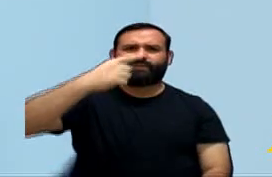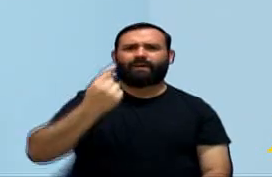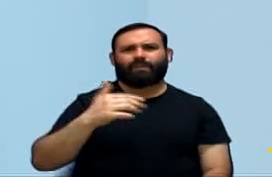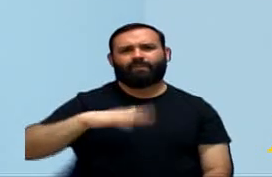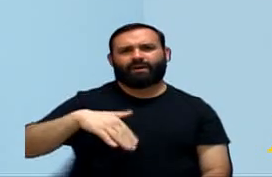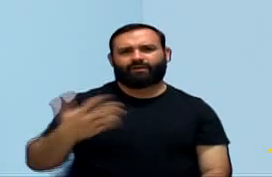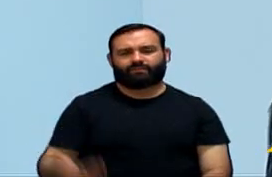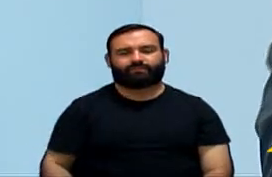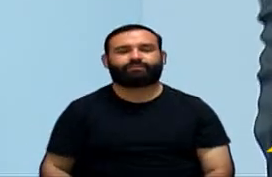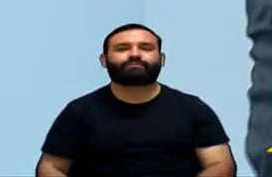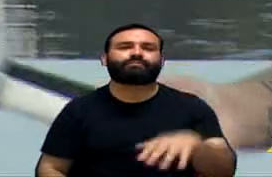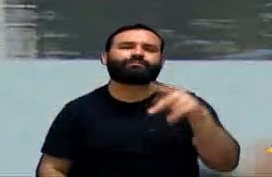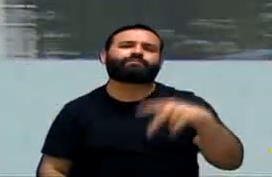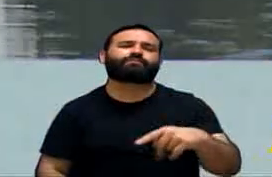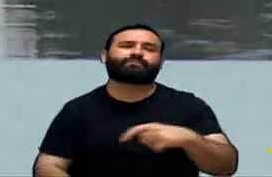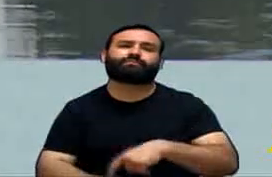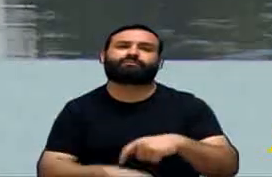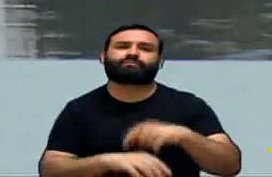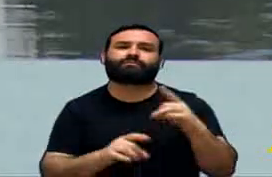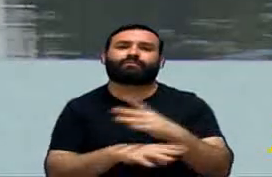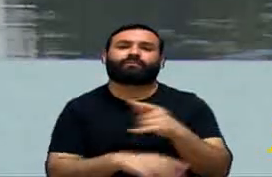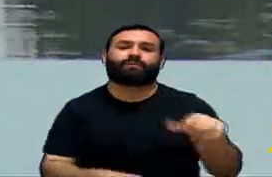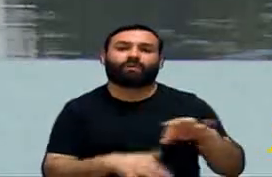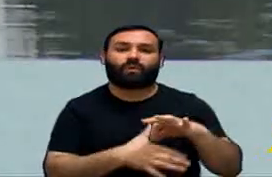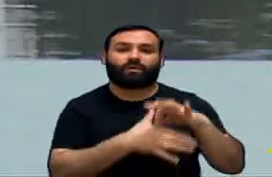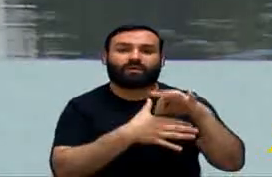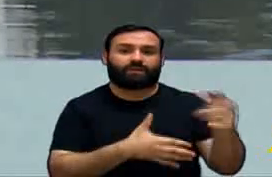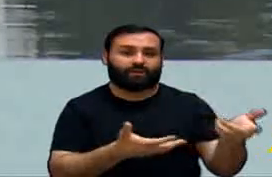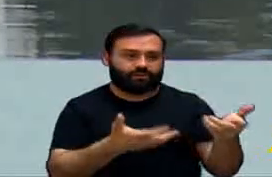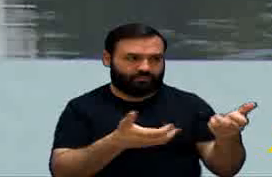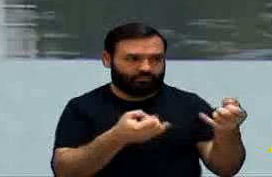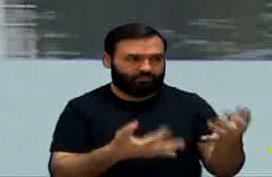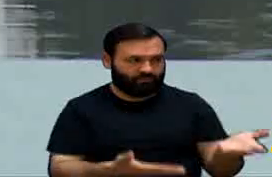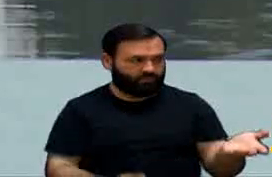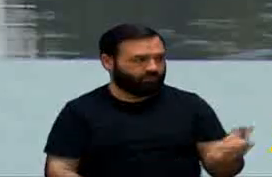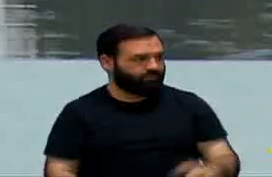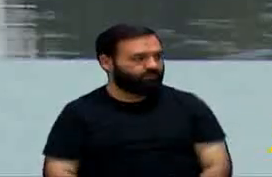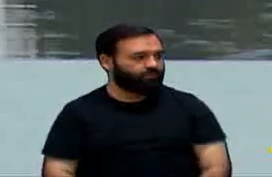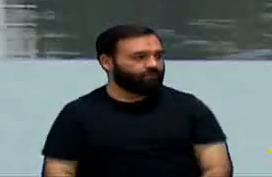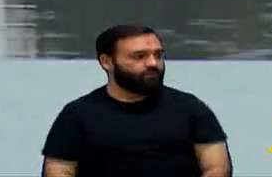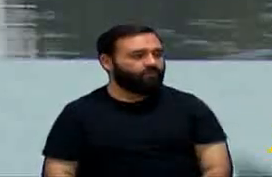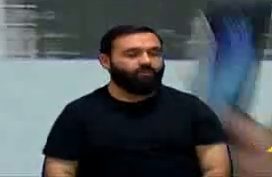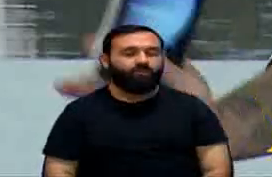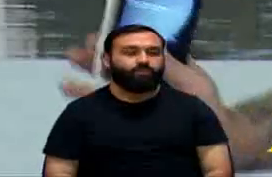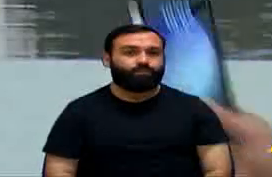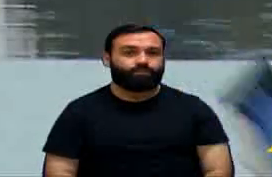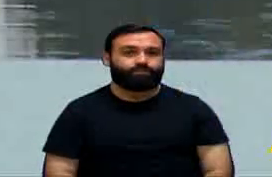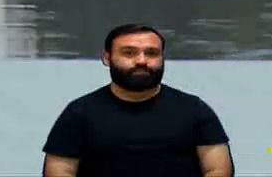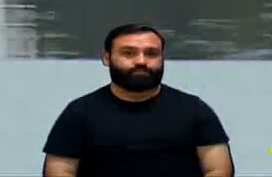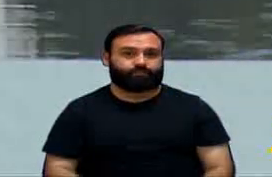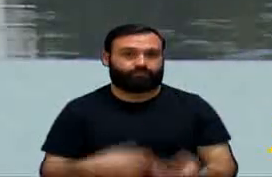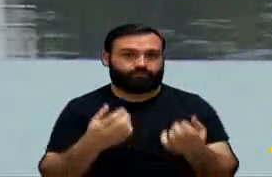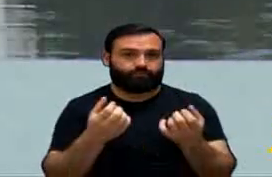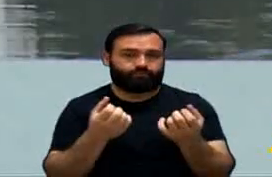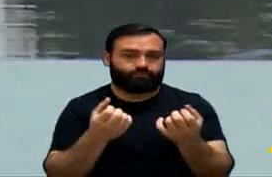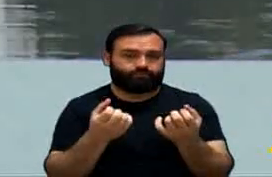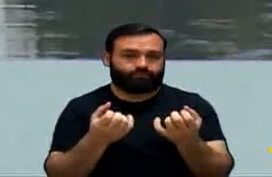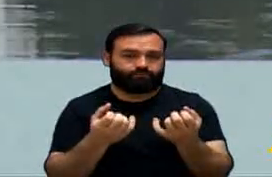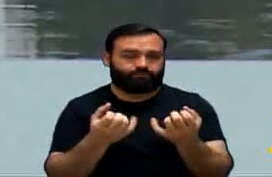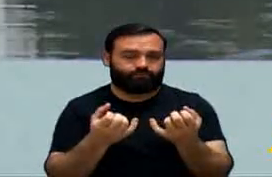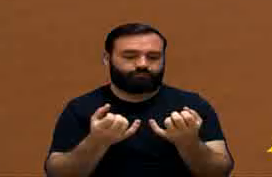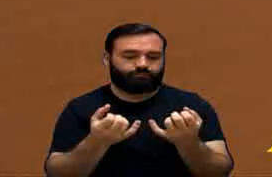ainda né o presidente eu sei que acabou o tempo mas o líder o líder gostaria de D uma pal não só só um esclarecimento para